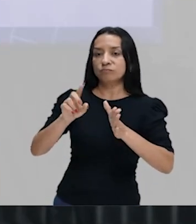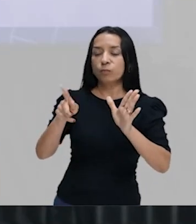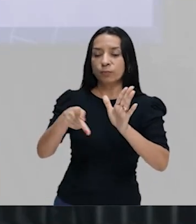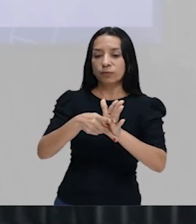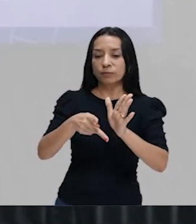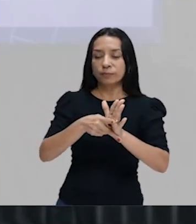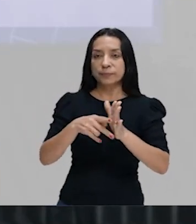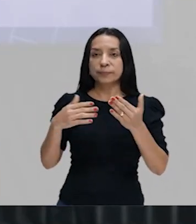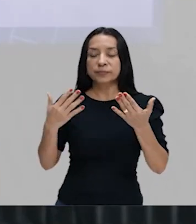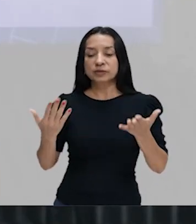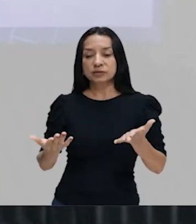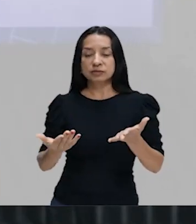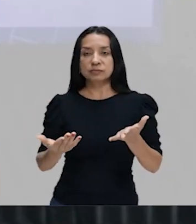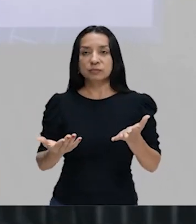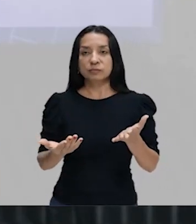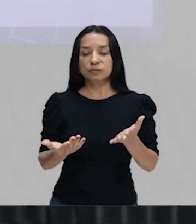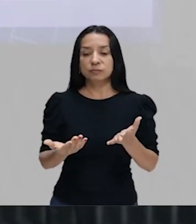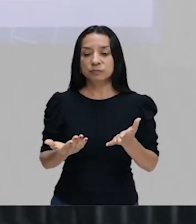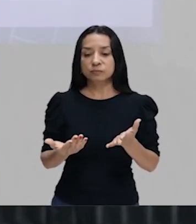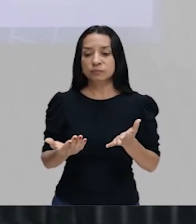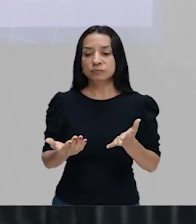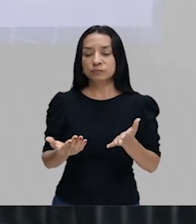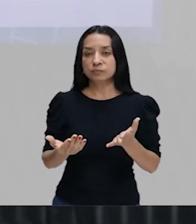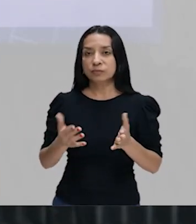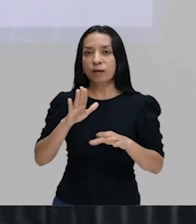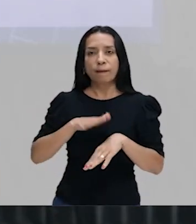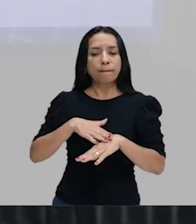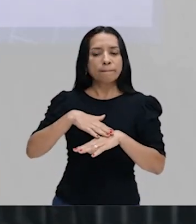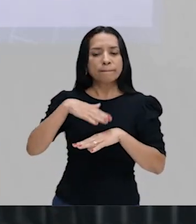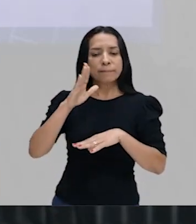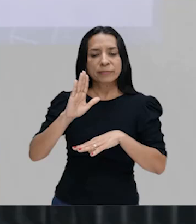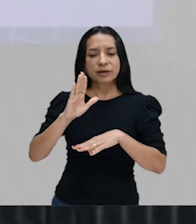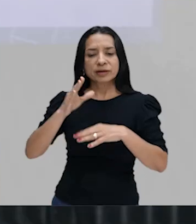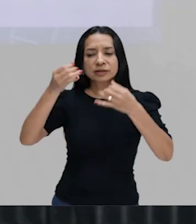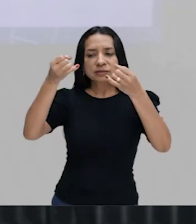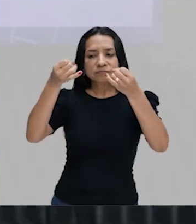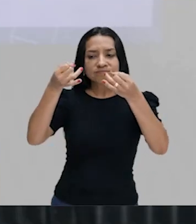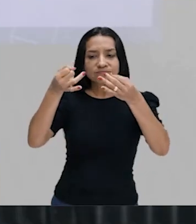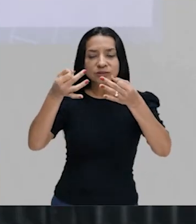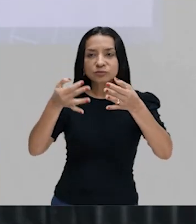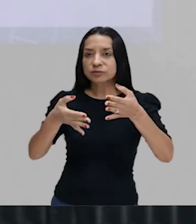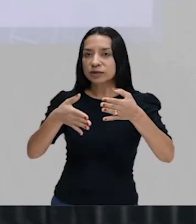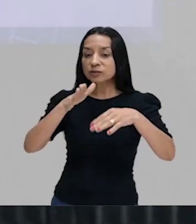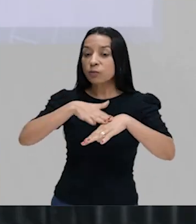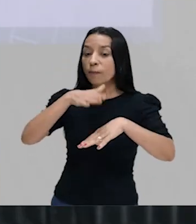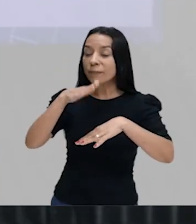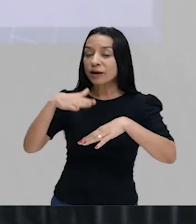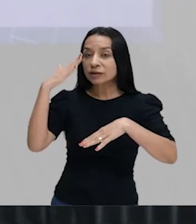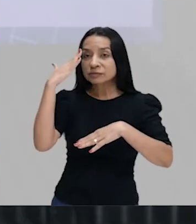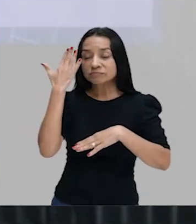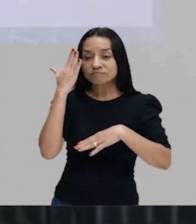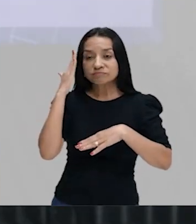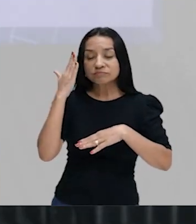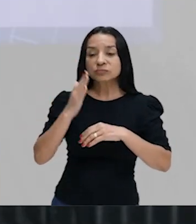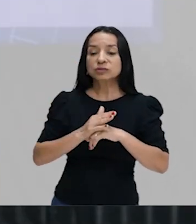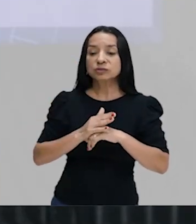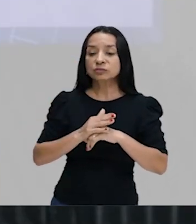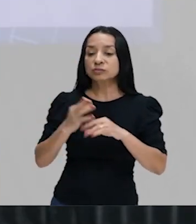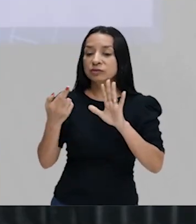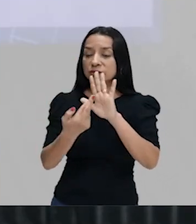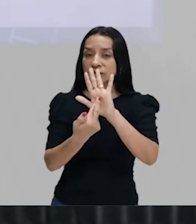Então, geralmente, né, é mais explicável, né, fica mais compreensível